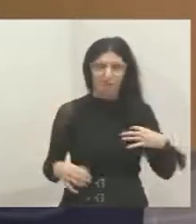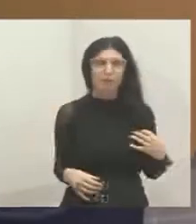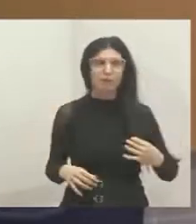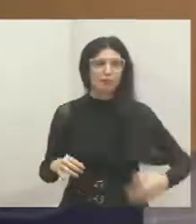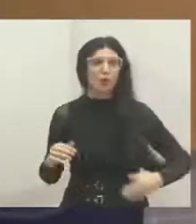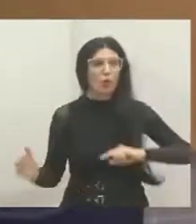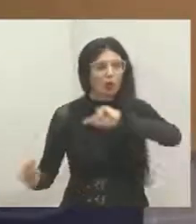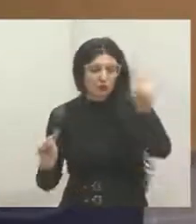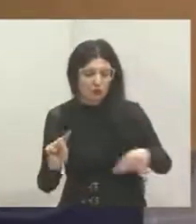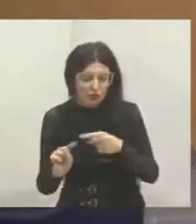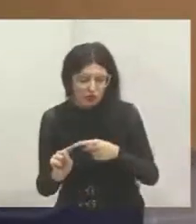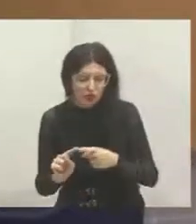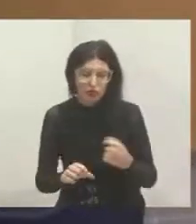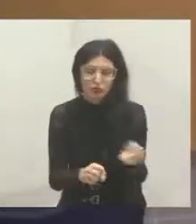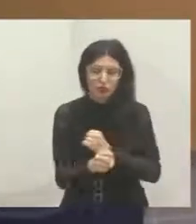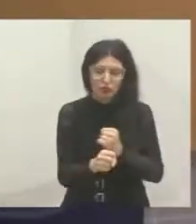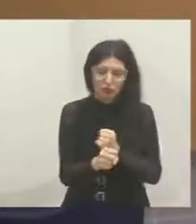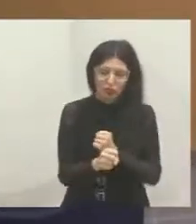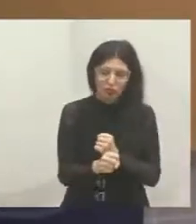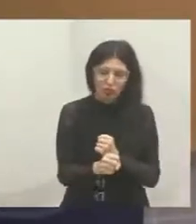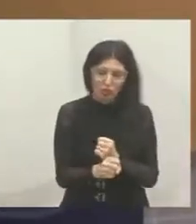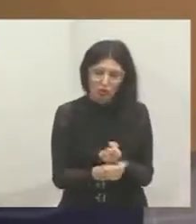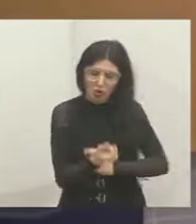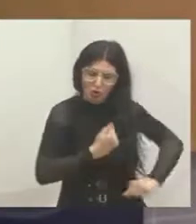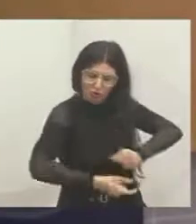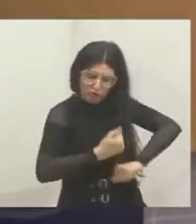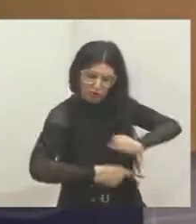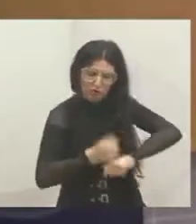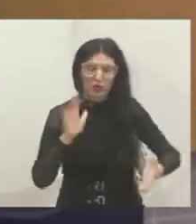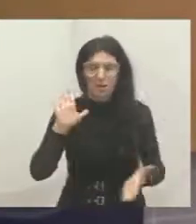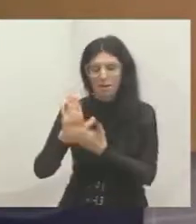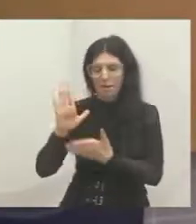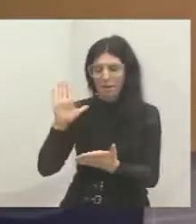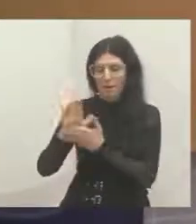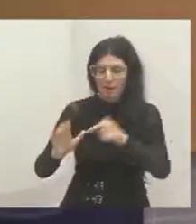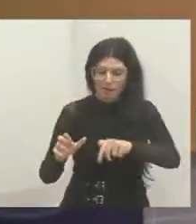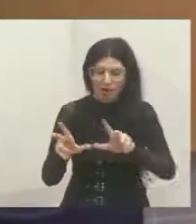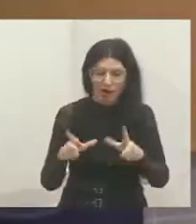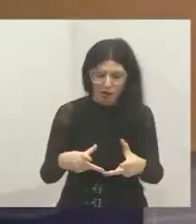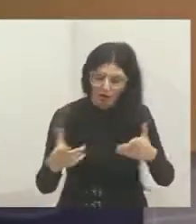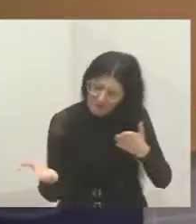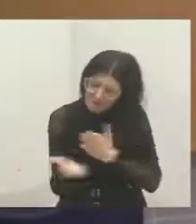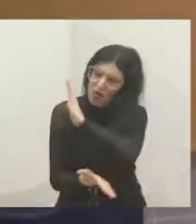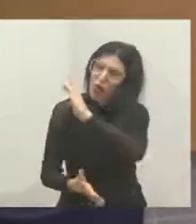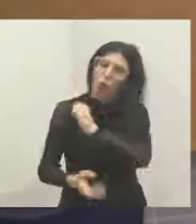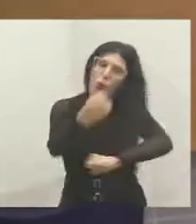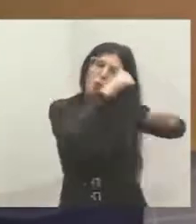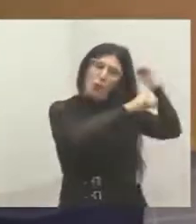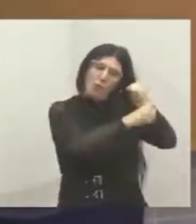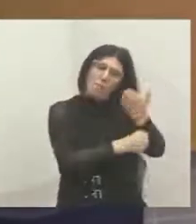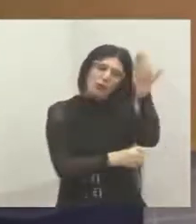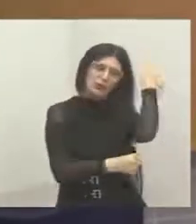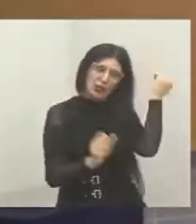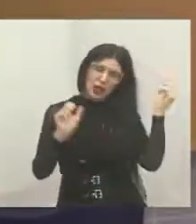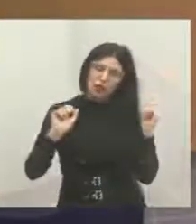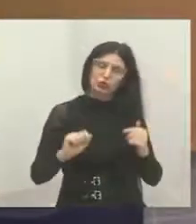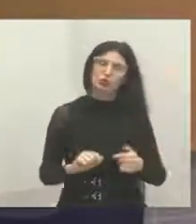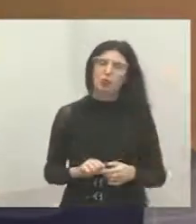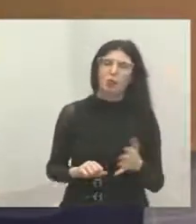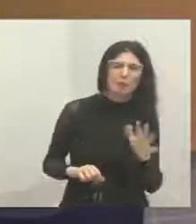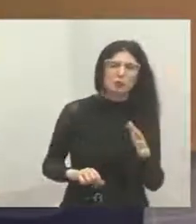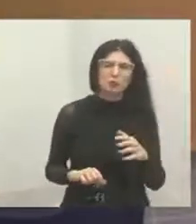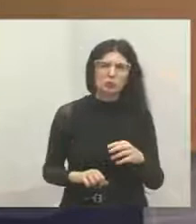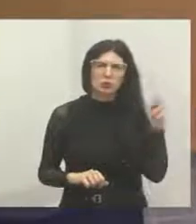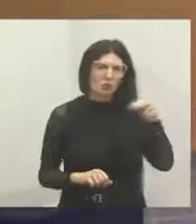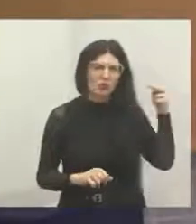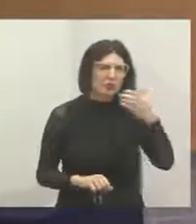anual orçamentária, é uma proposta que aqui a Câmara aprovou no final do ano passado como possibilidade de gastos dentro